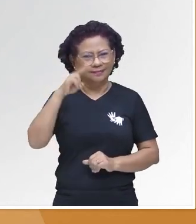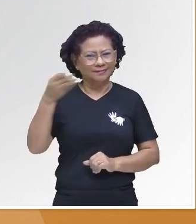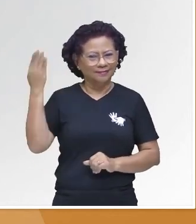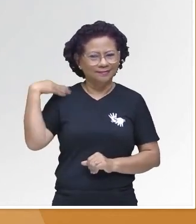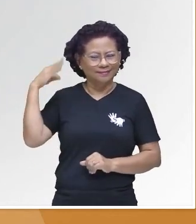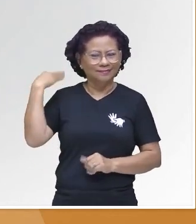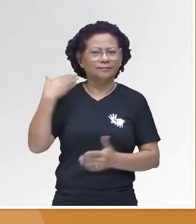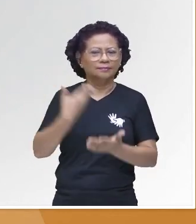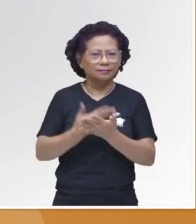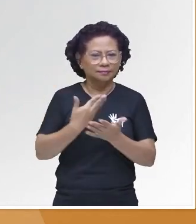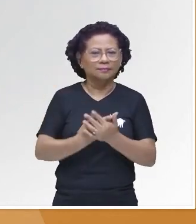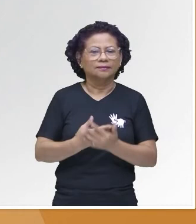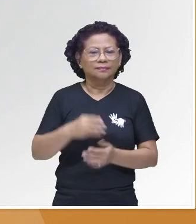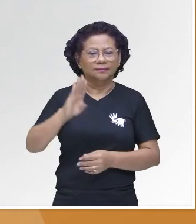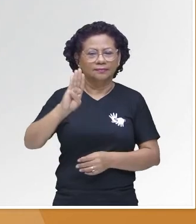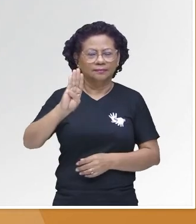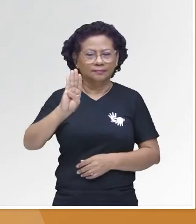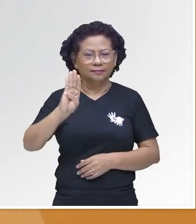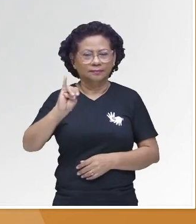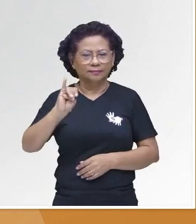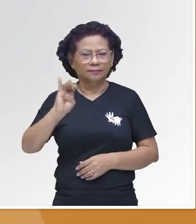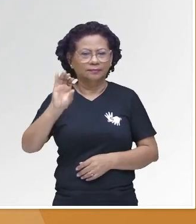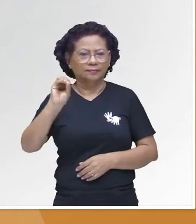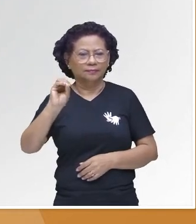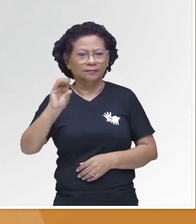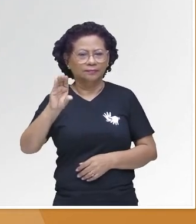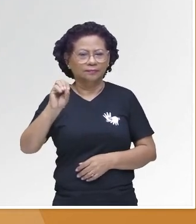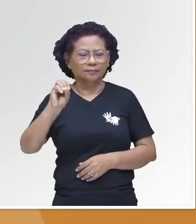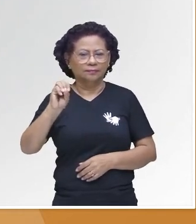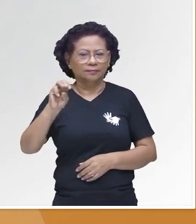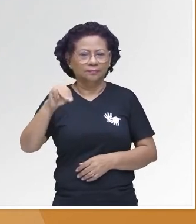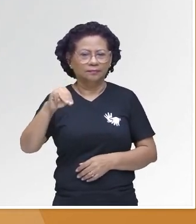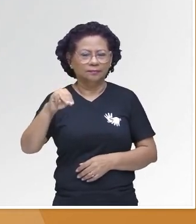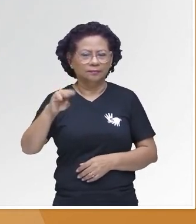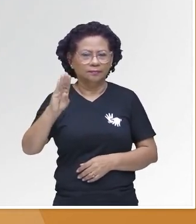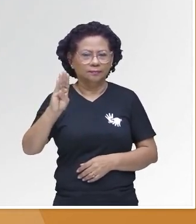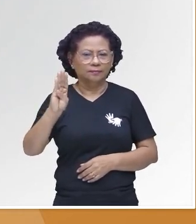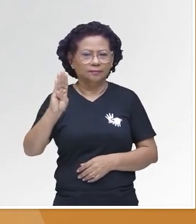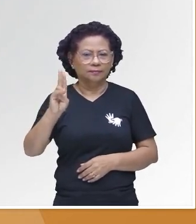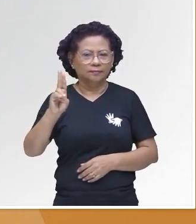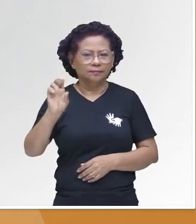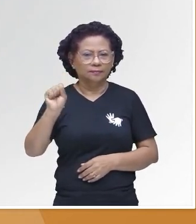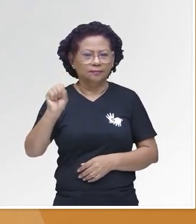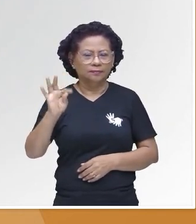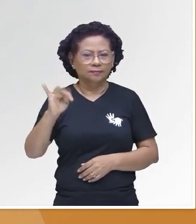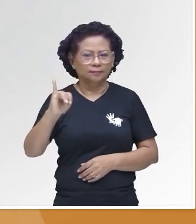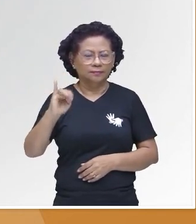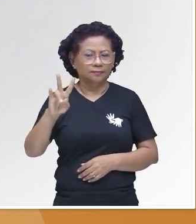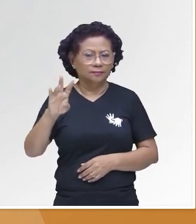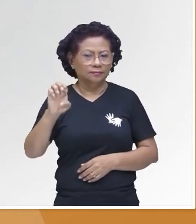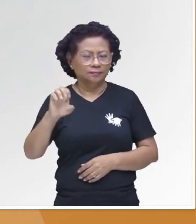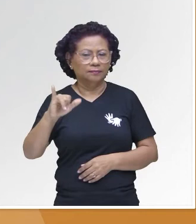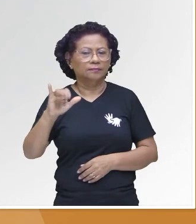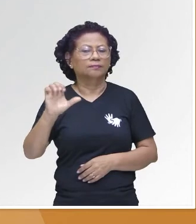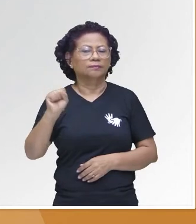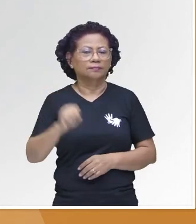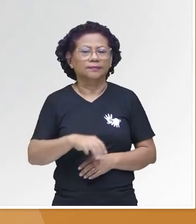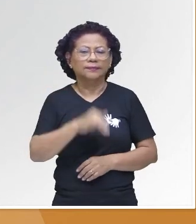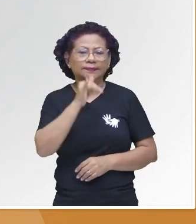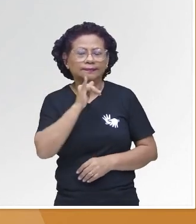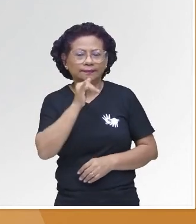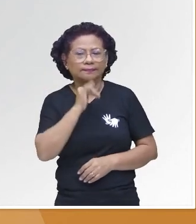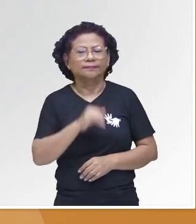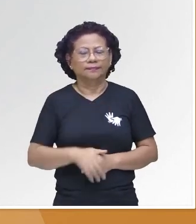os biocombustíveis, né, aqueles que são derivados da biomassa, da matéria orgânica, por exemplo, né,